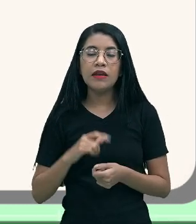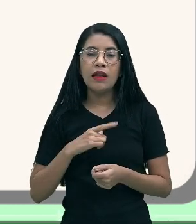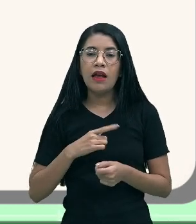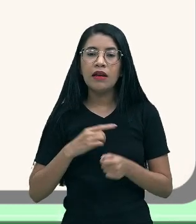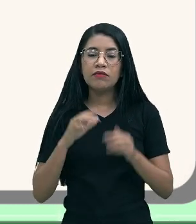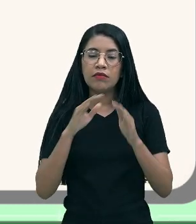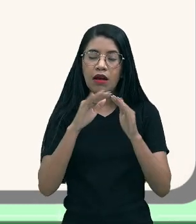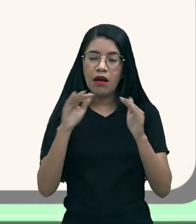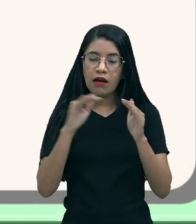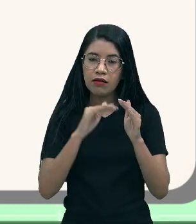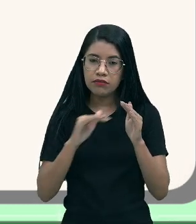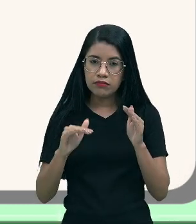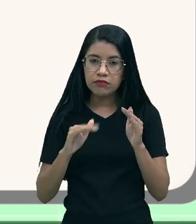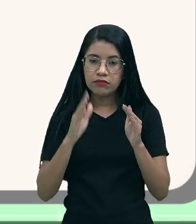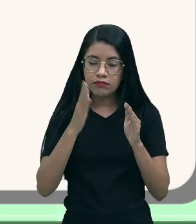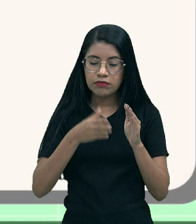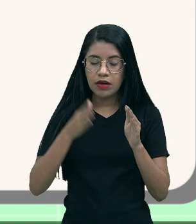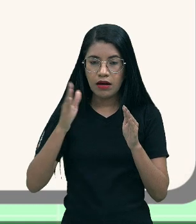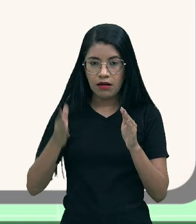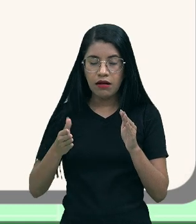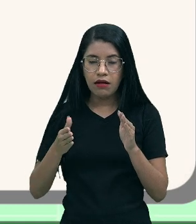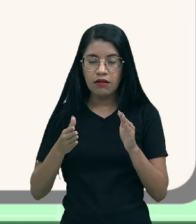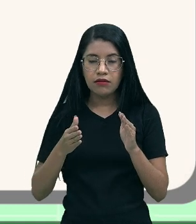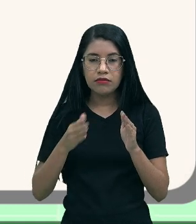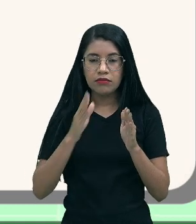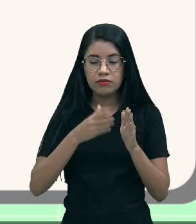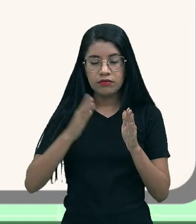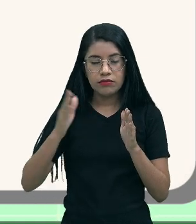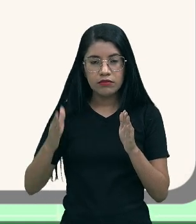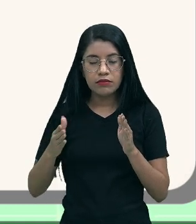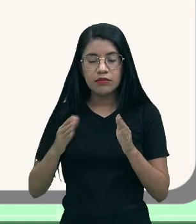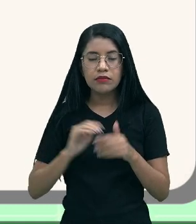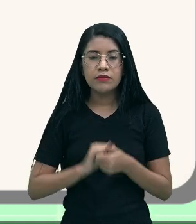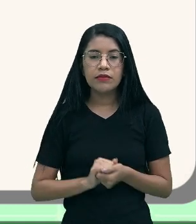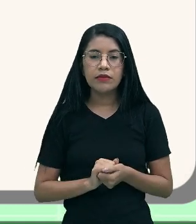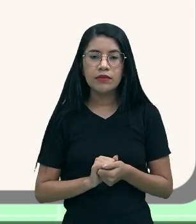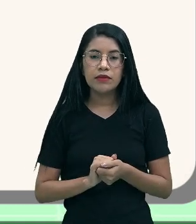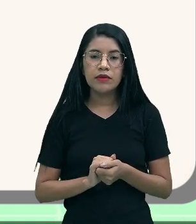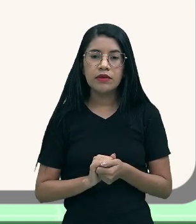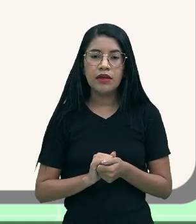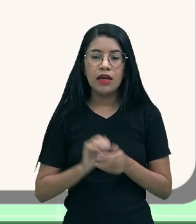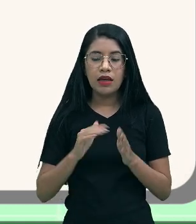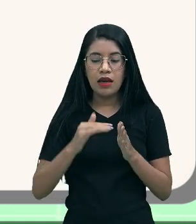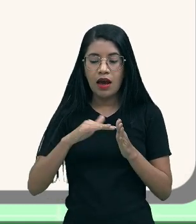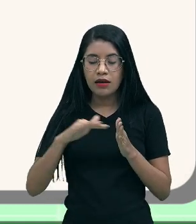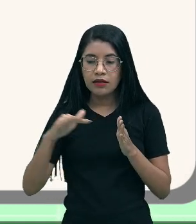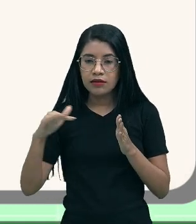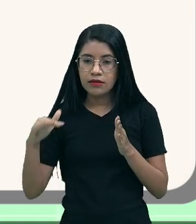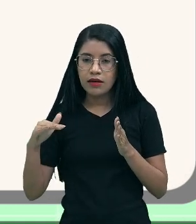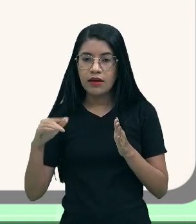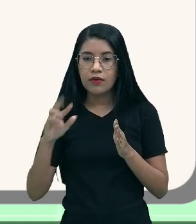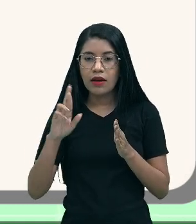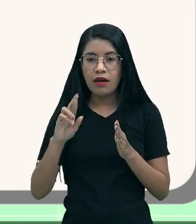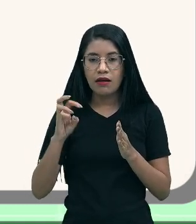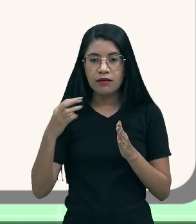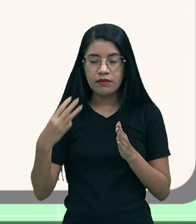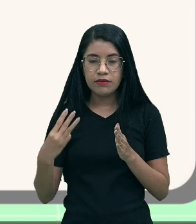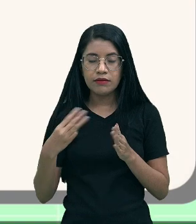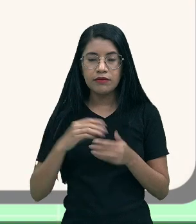em paralelo, que são R1 e R2, uma ao lado da outra, e em sequência está em série a resistência